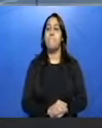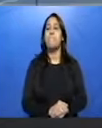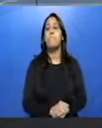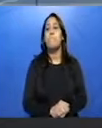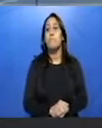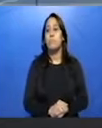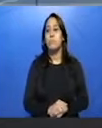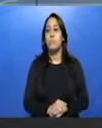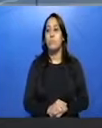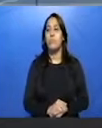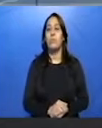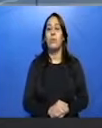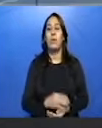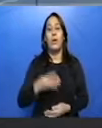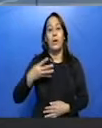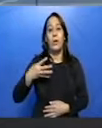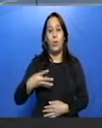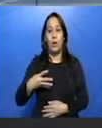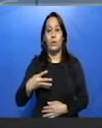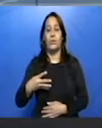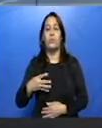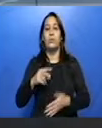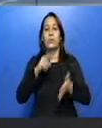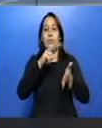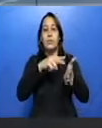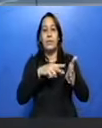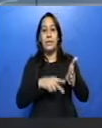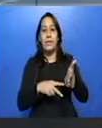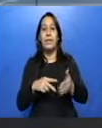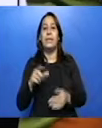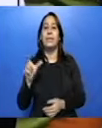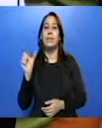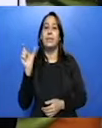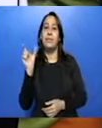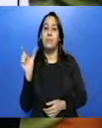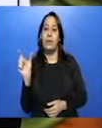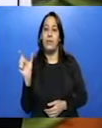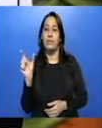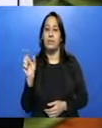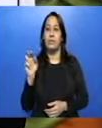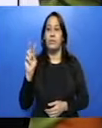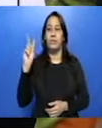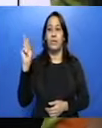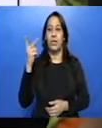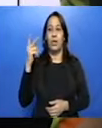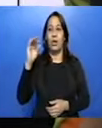R. 4. Leia essas palavras. Honra,